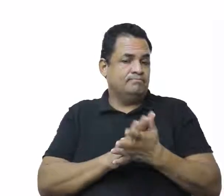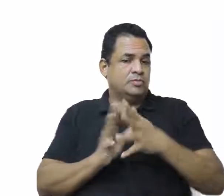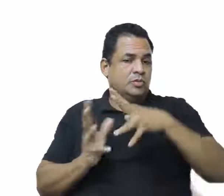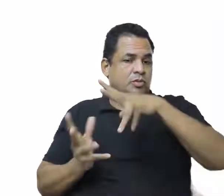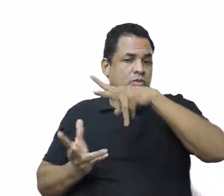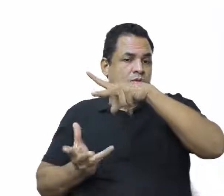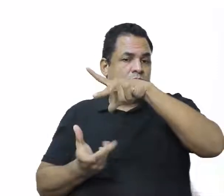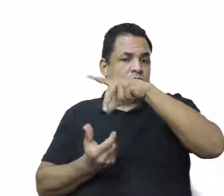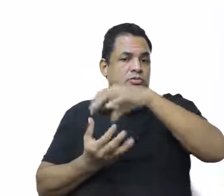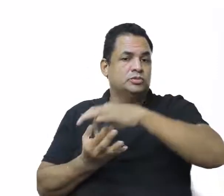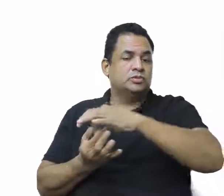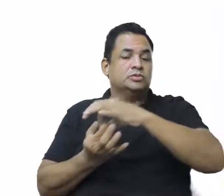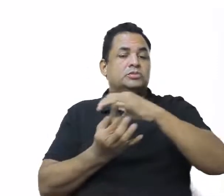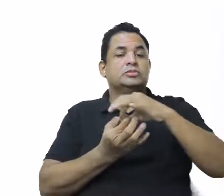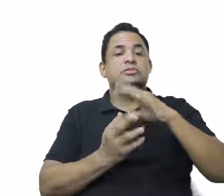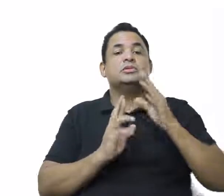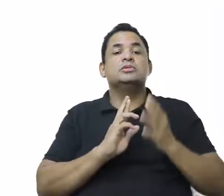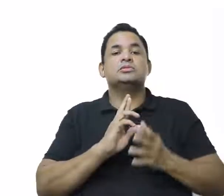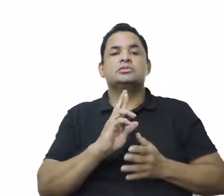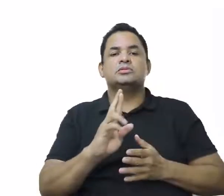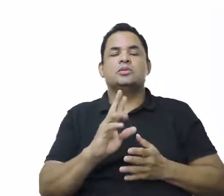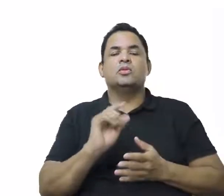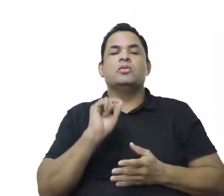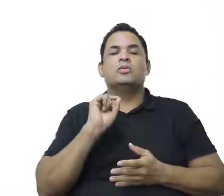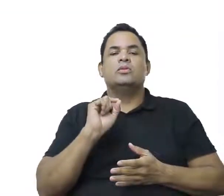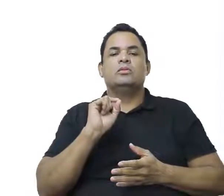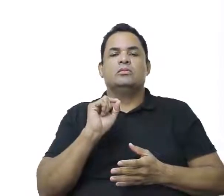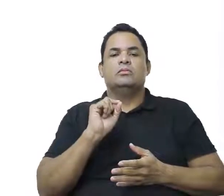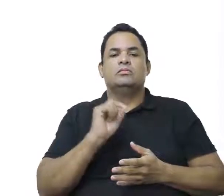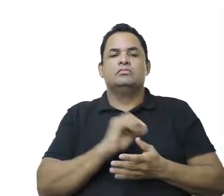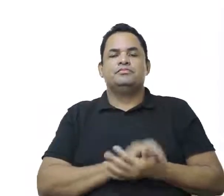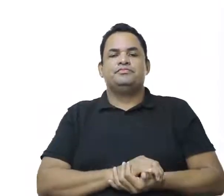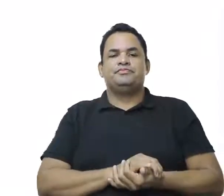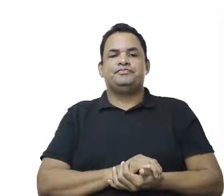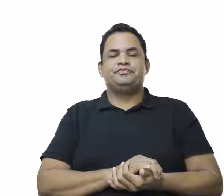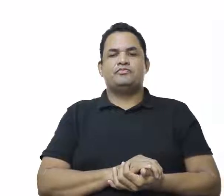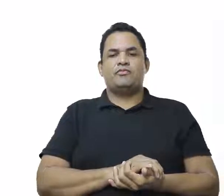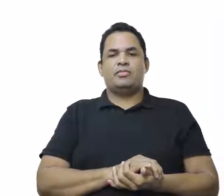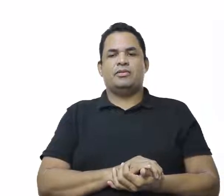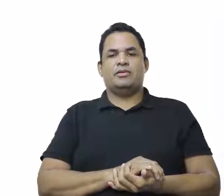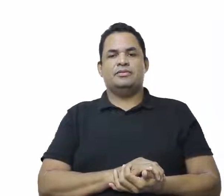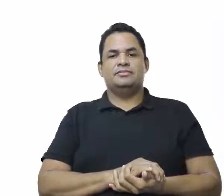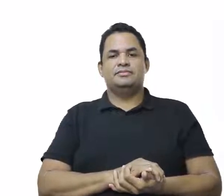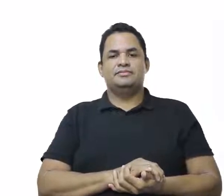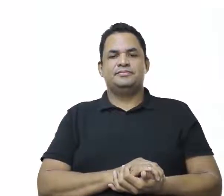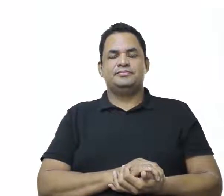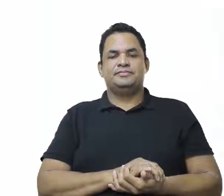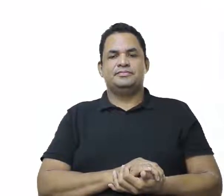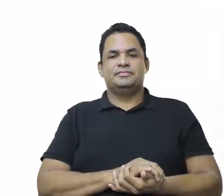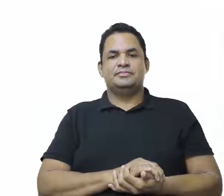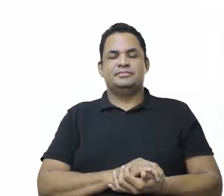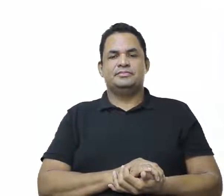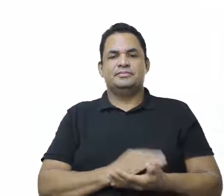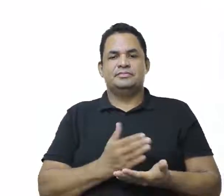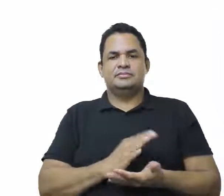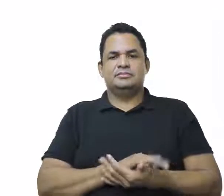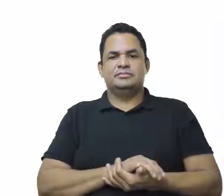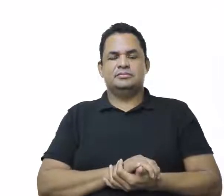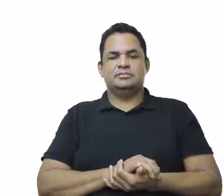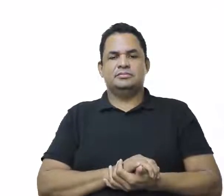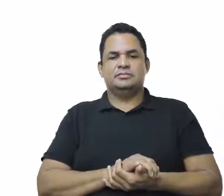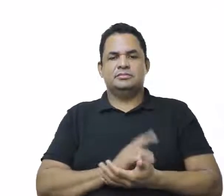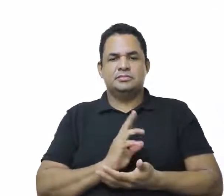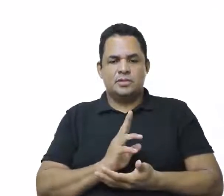que a globalização resultou em quê? Tá? Então, com relação ao espaço mundial, o processo